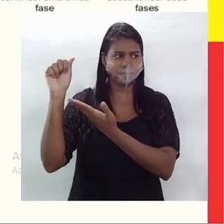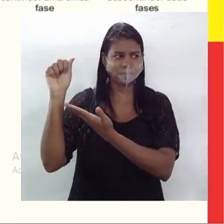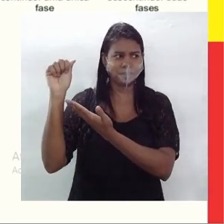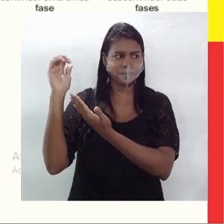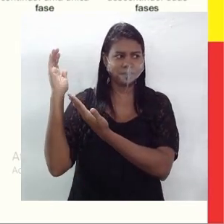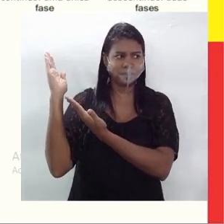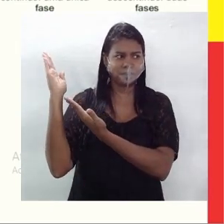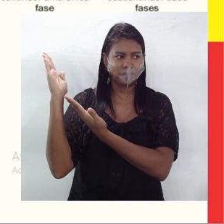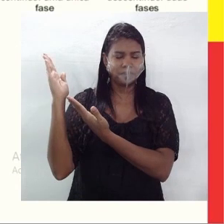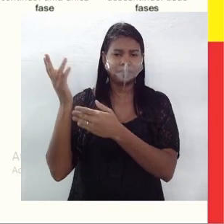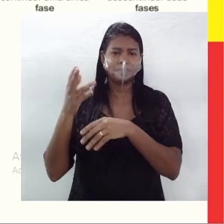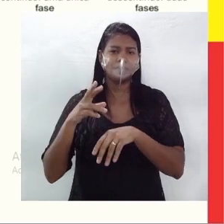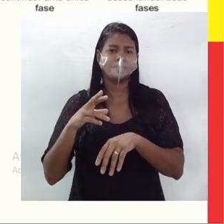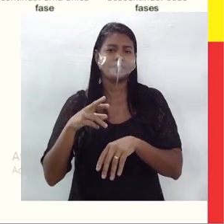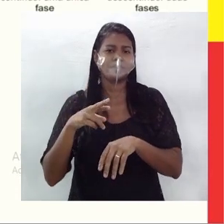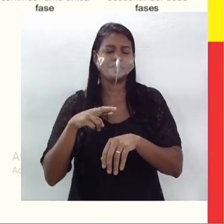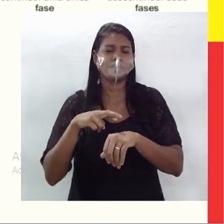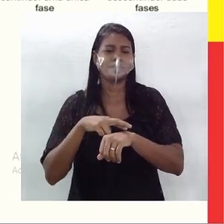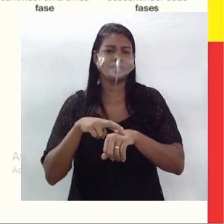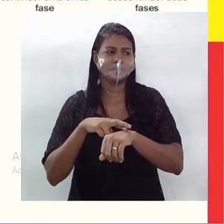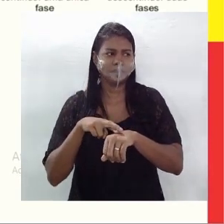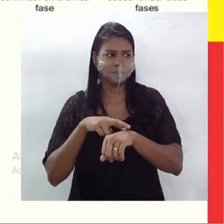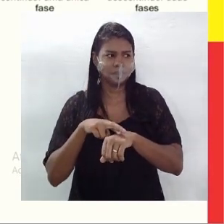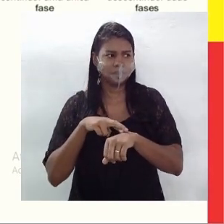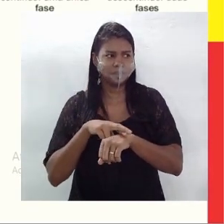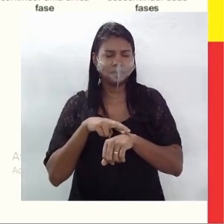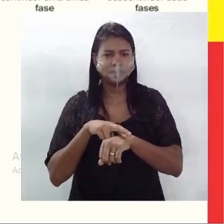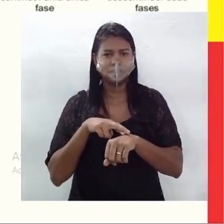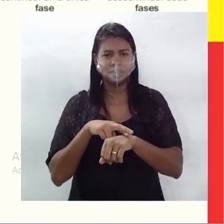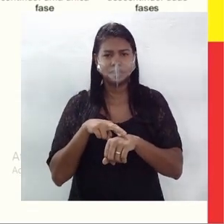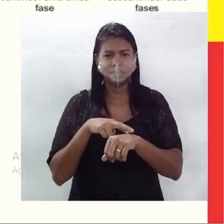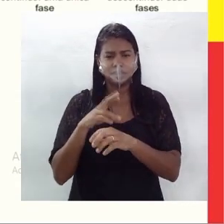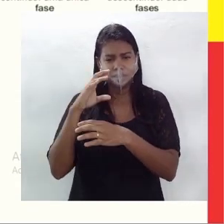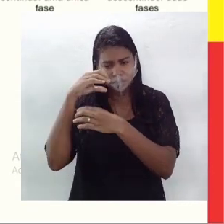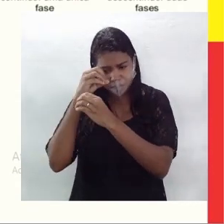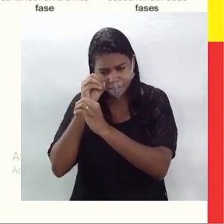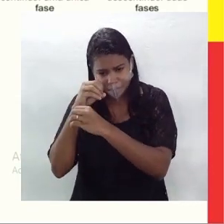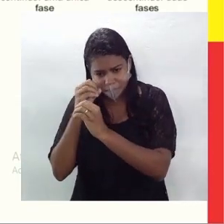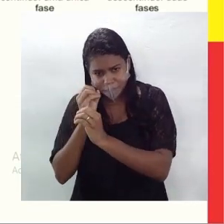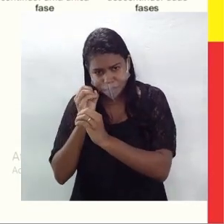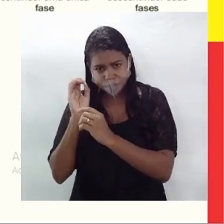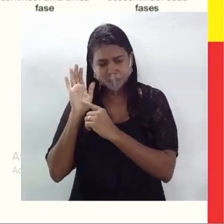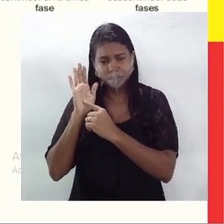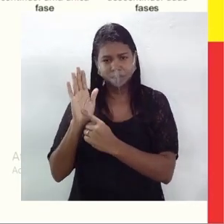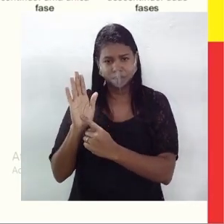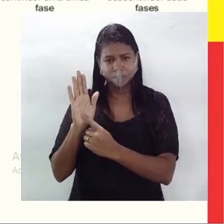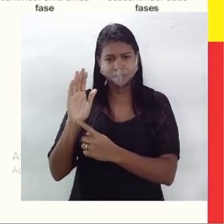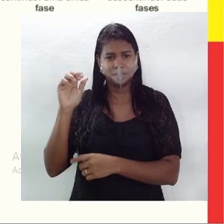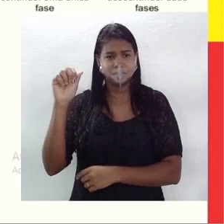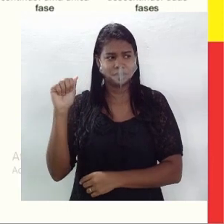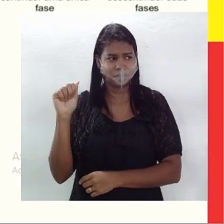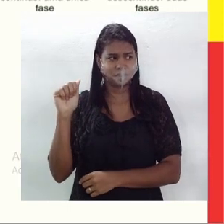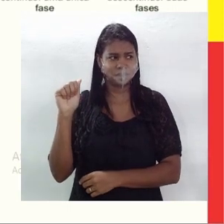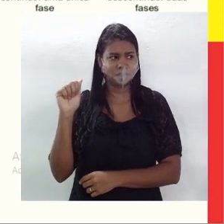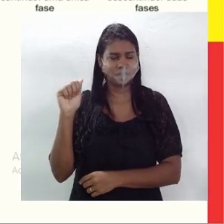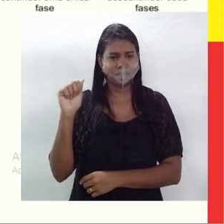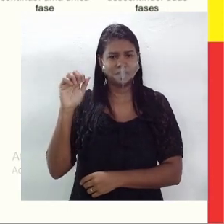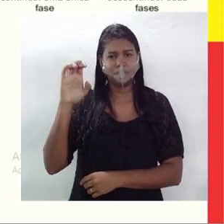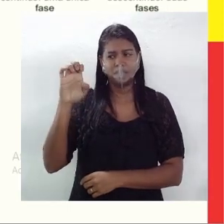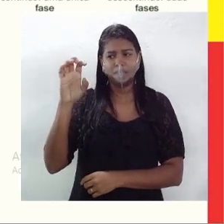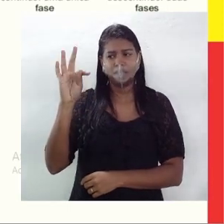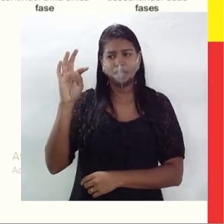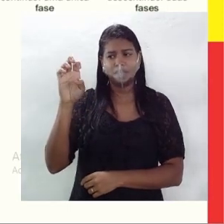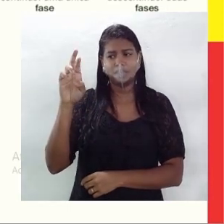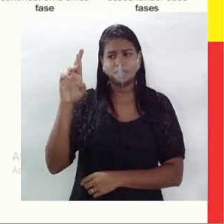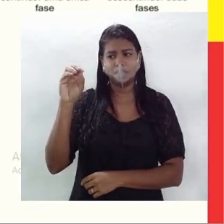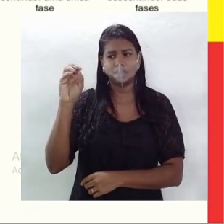líquido roxo. O aspecto microscópio da amostra A, ela é